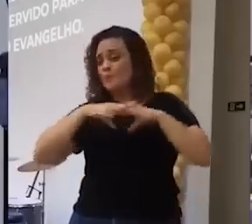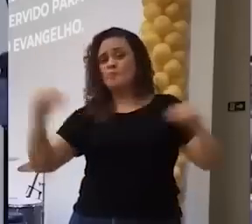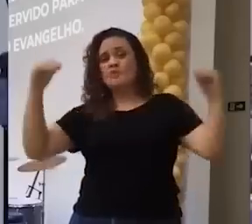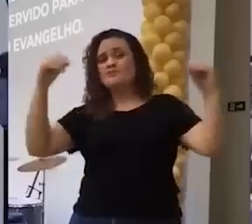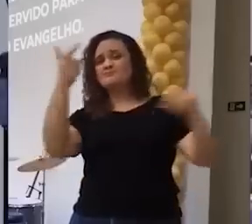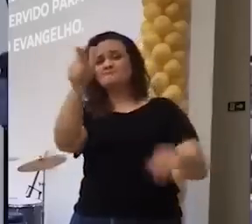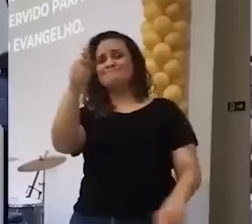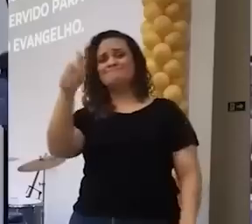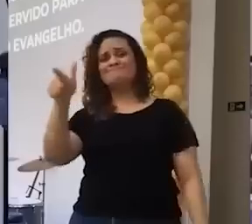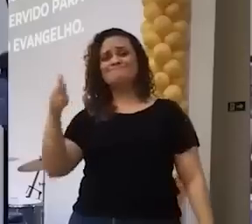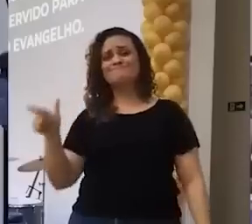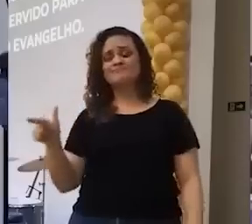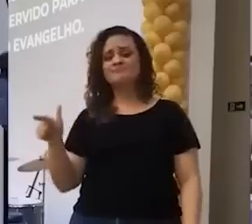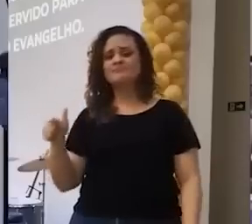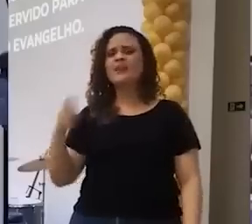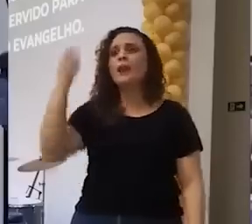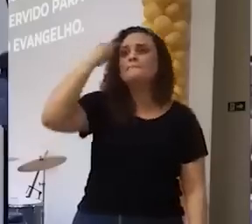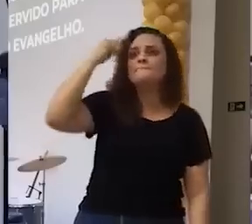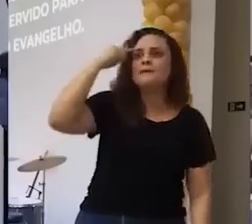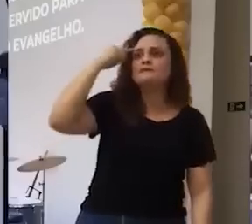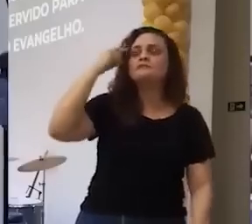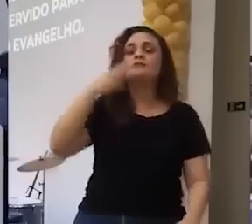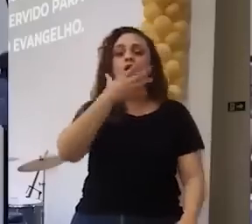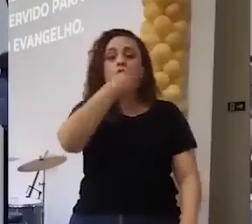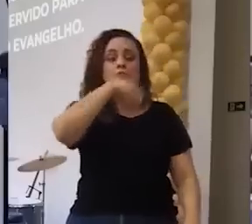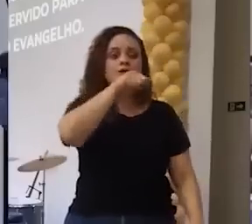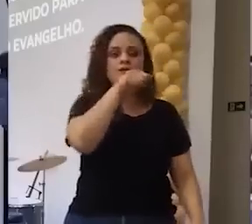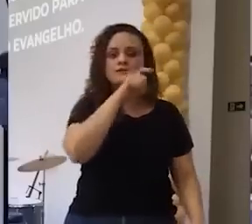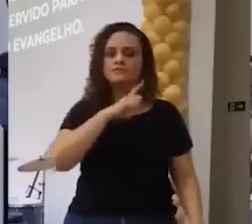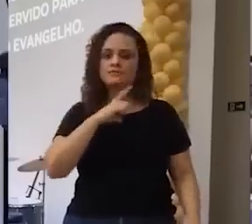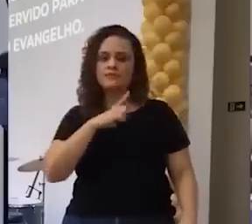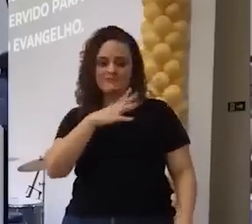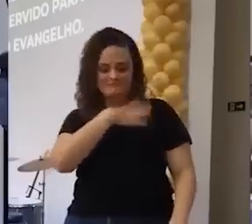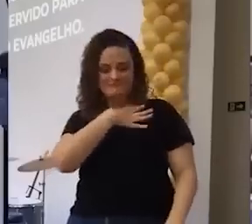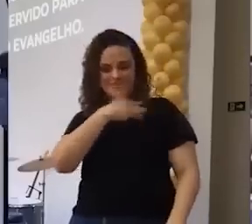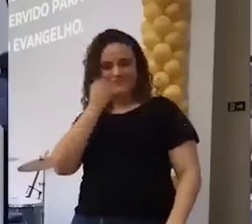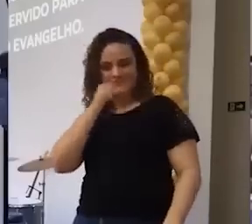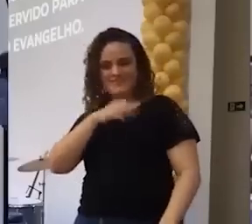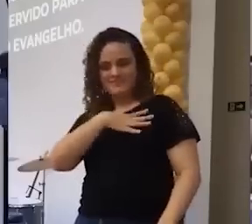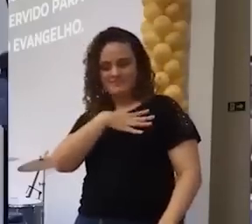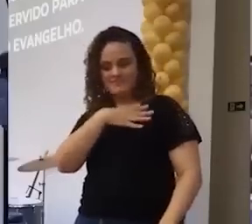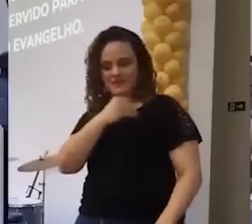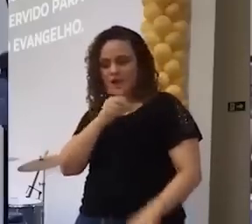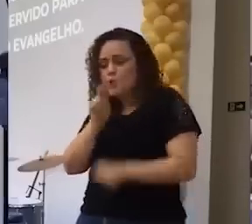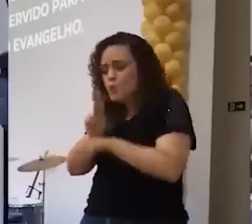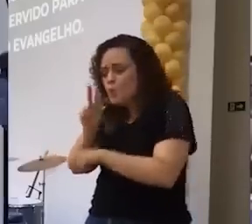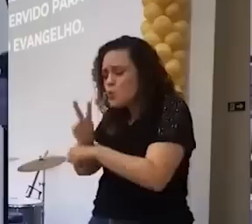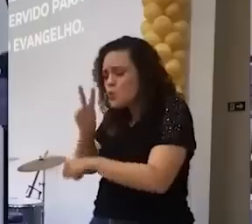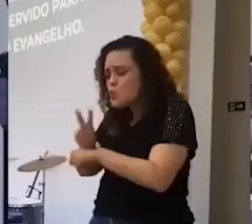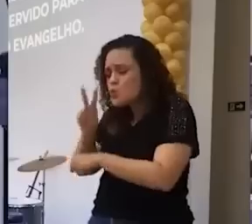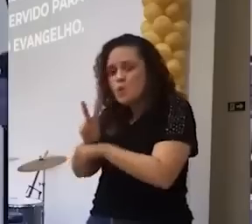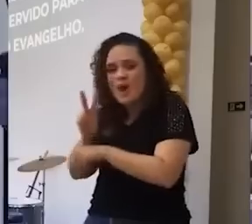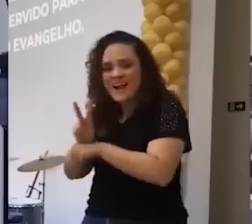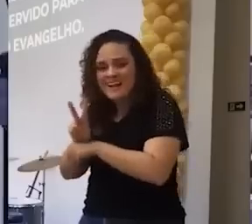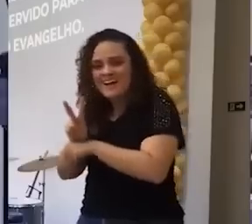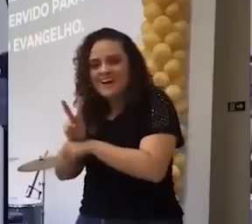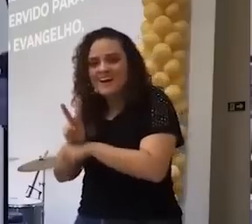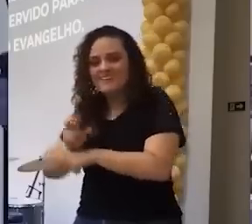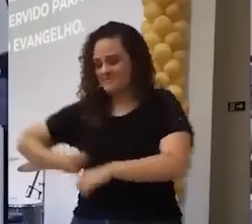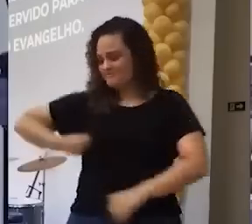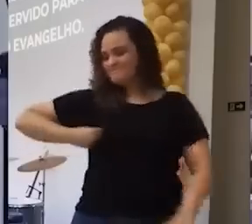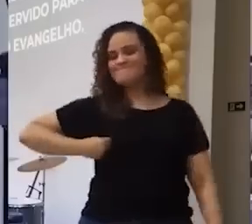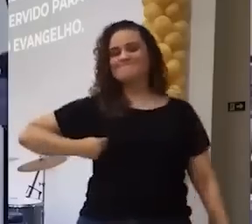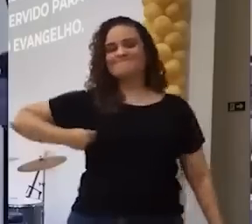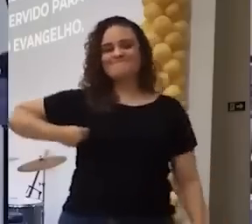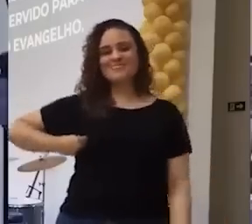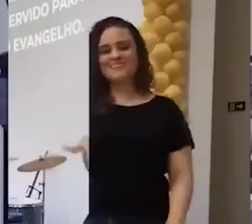Pense comigo, aquele pai que cria uma filha com todo o desvelo, e leva essa menina ao altar, no dia do